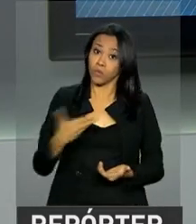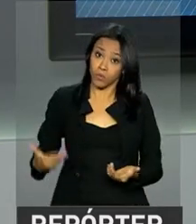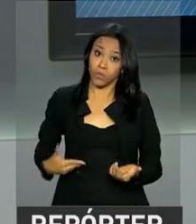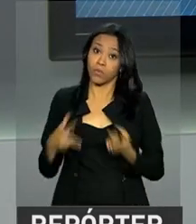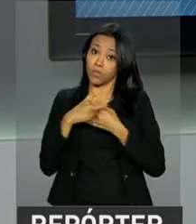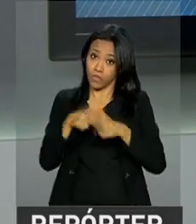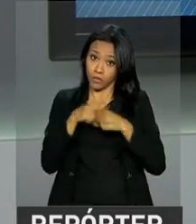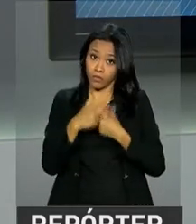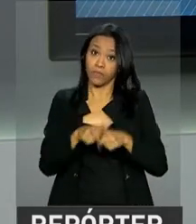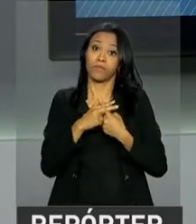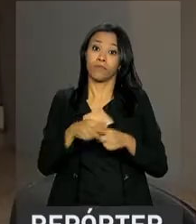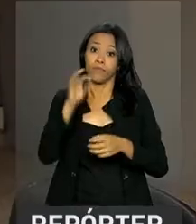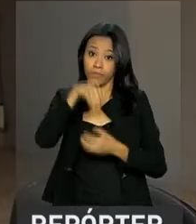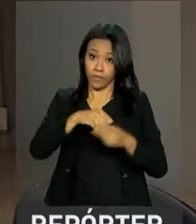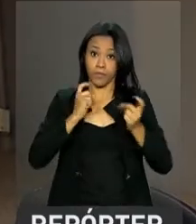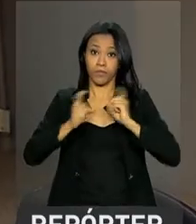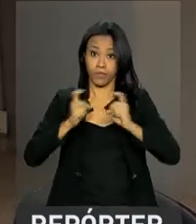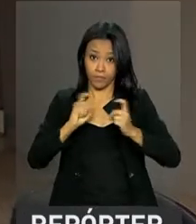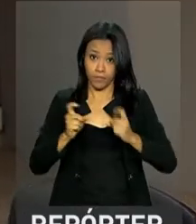últimos meses.